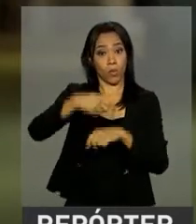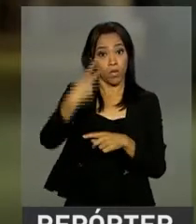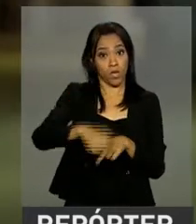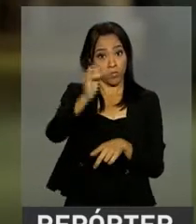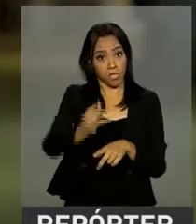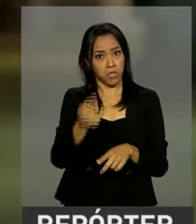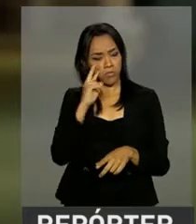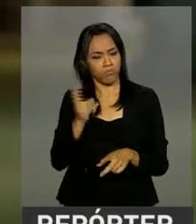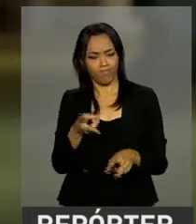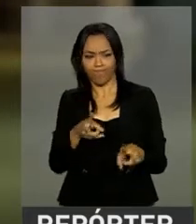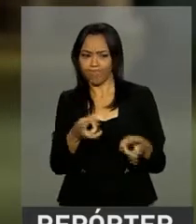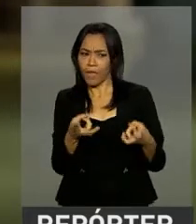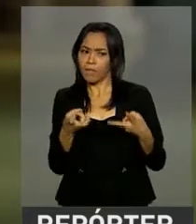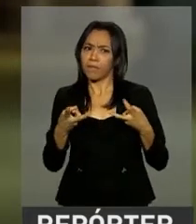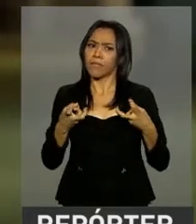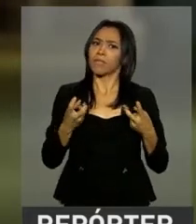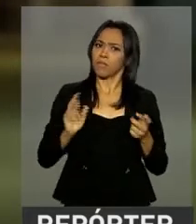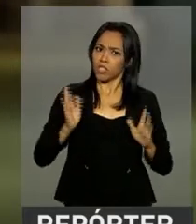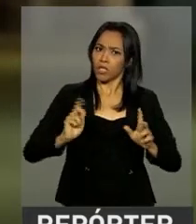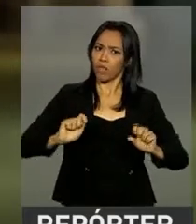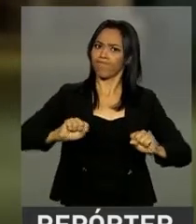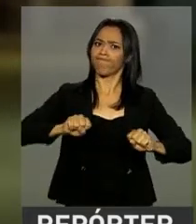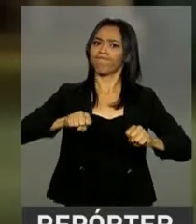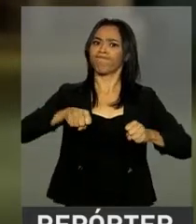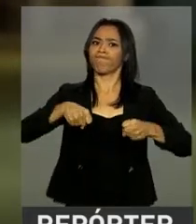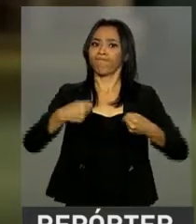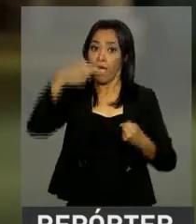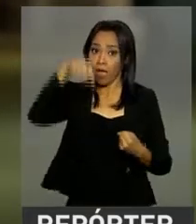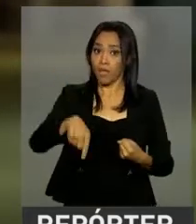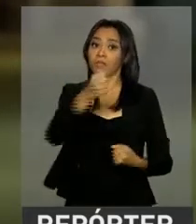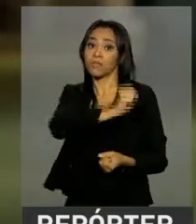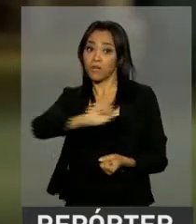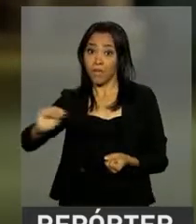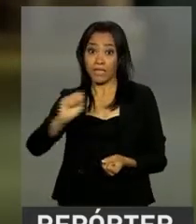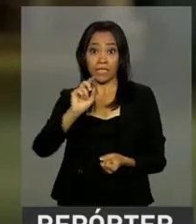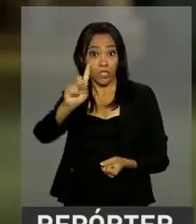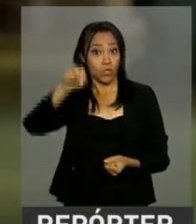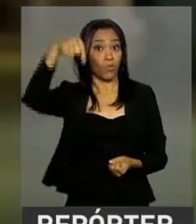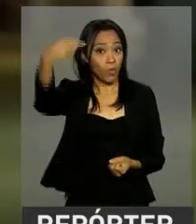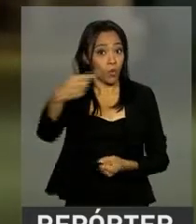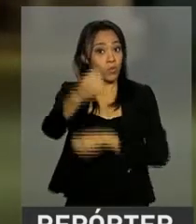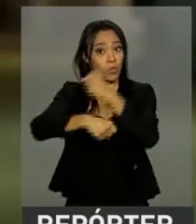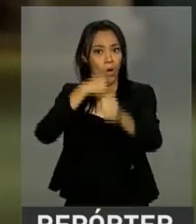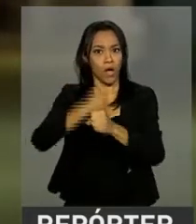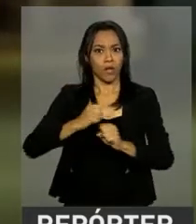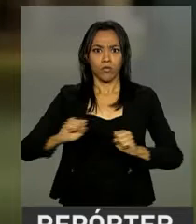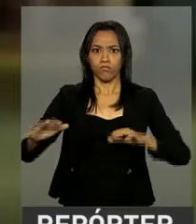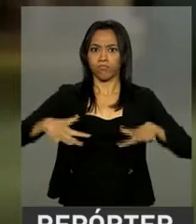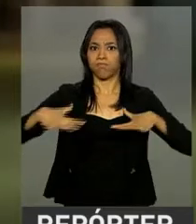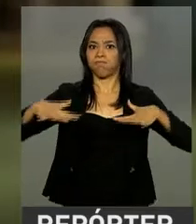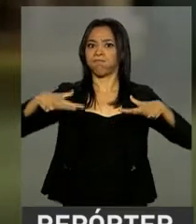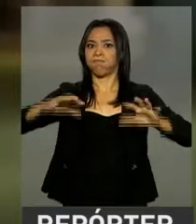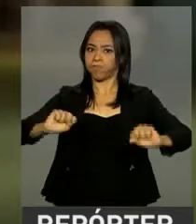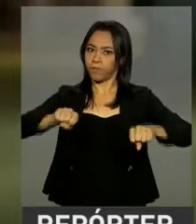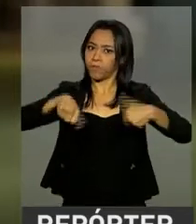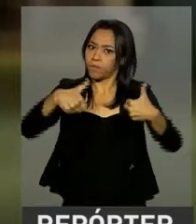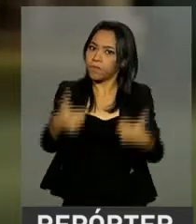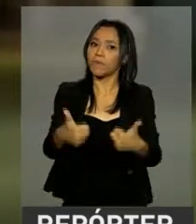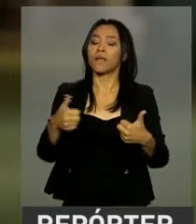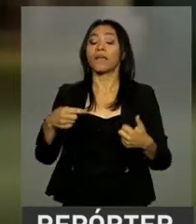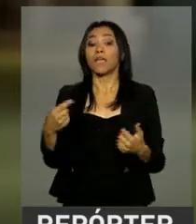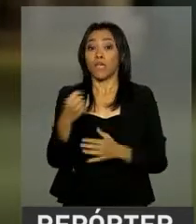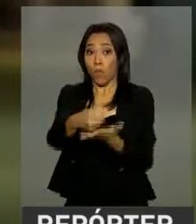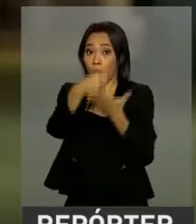sinais de recuperação ainda neste semestre e se intensificar no ano que vem. Mas para isso, o apoio do Congresso